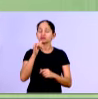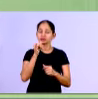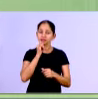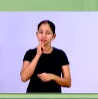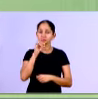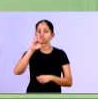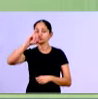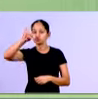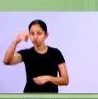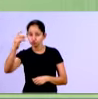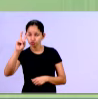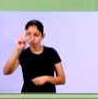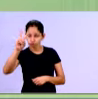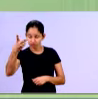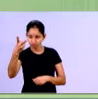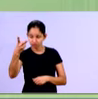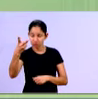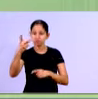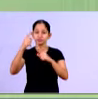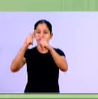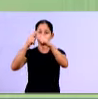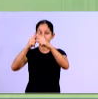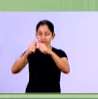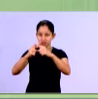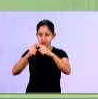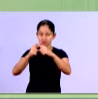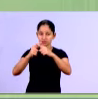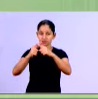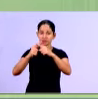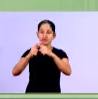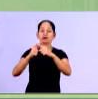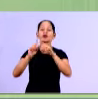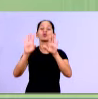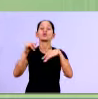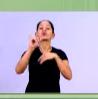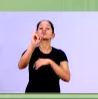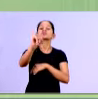presente, 2.000, vezes taxa,